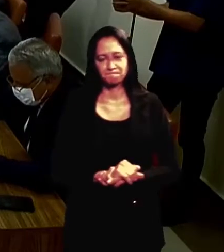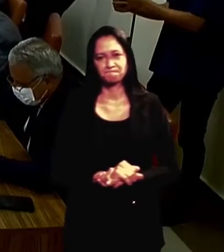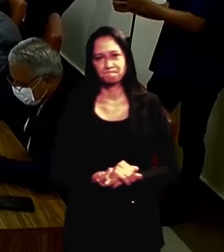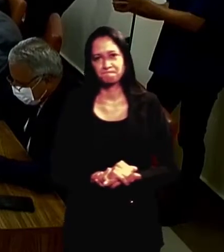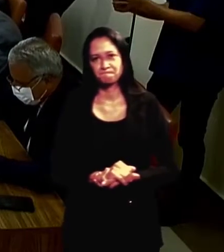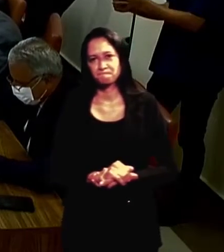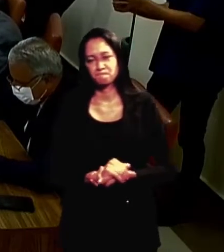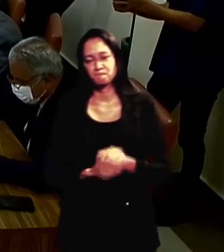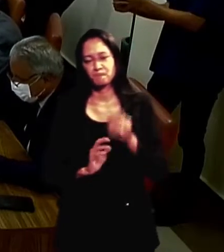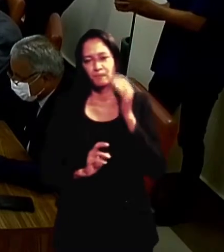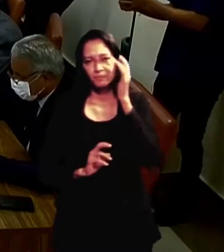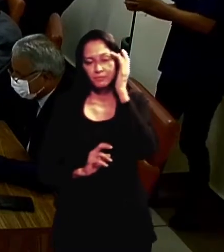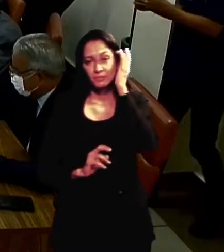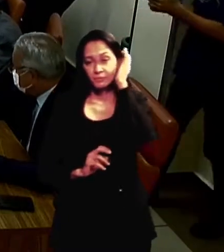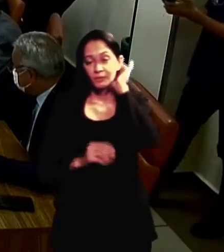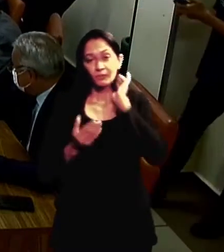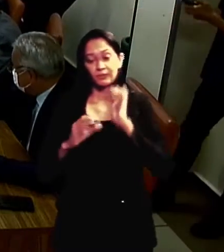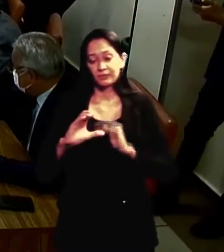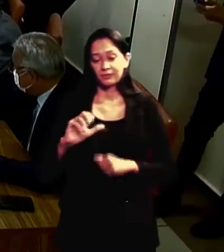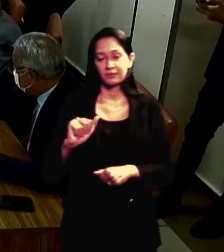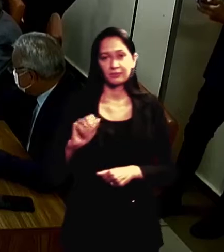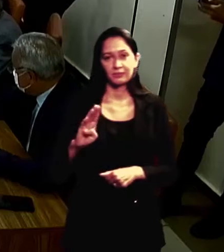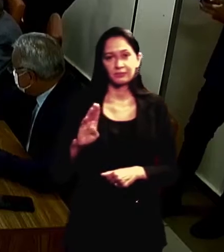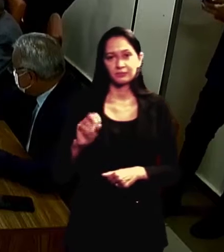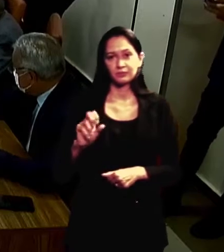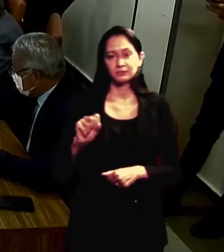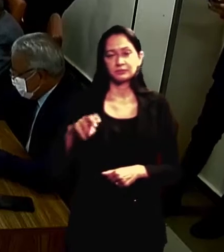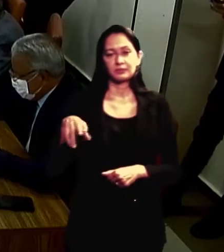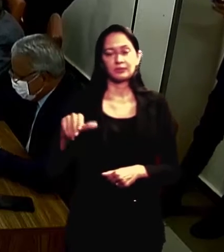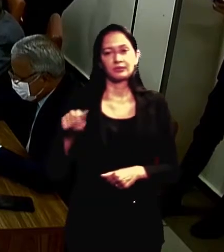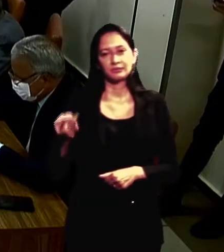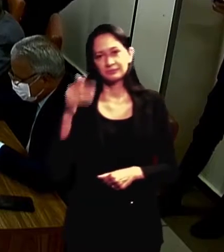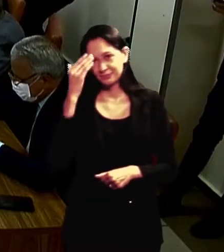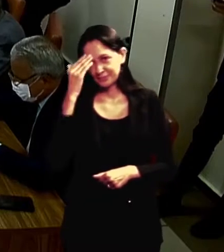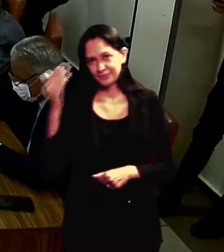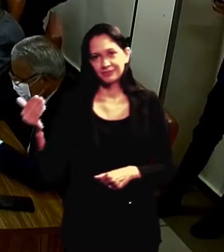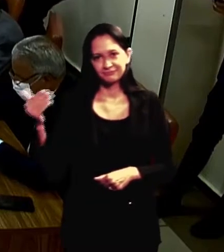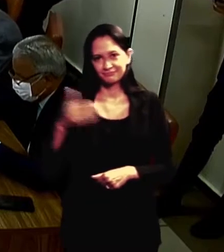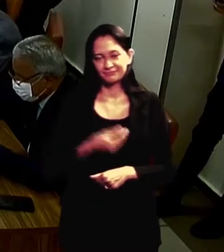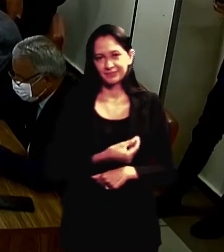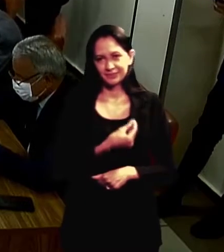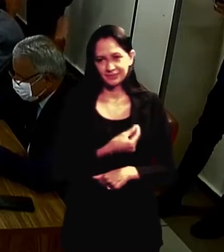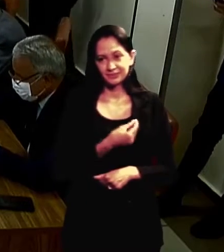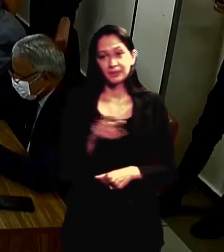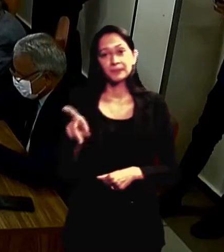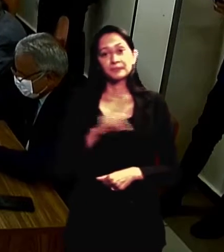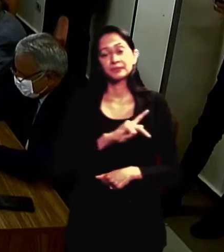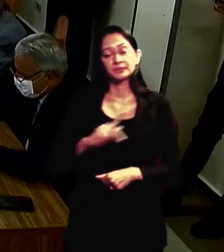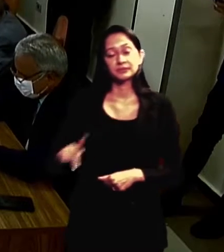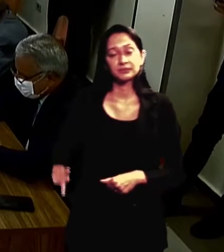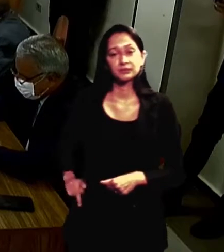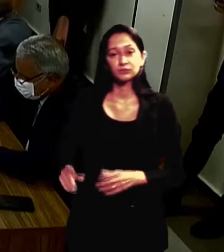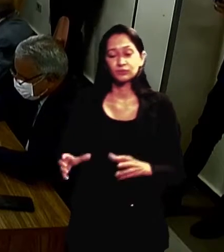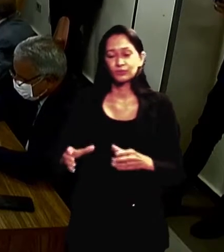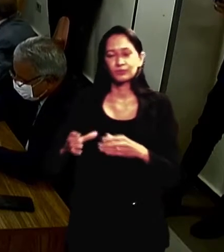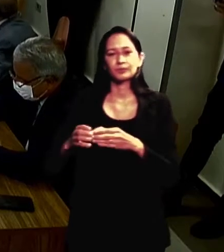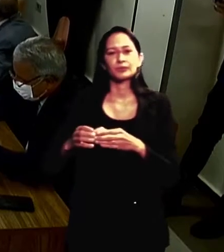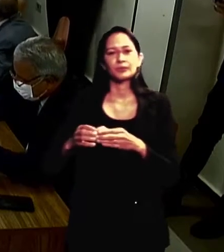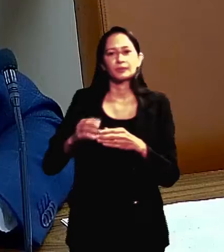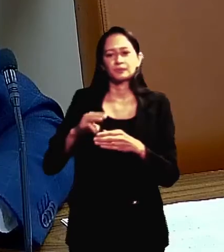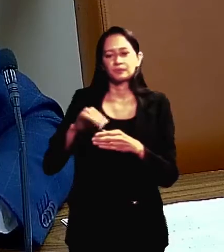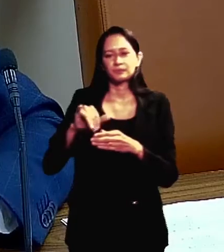Em razão da presença do vereador Capucena, quem agradeço, presidente da Comissão Coirmã da Constituição e Justiça, Comissão